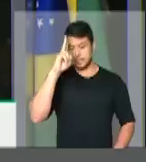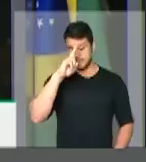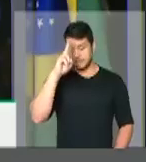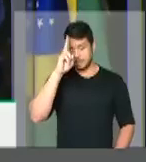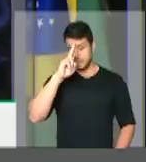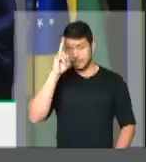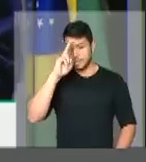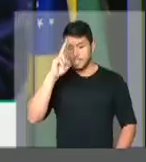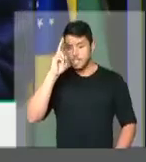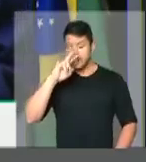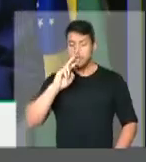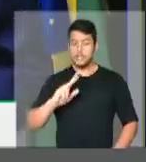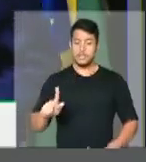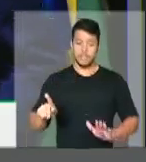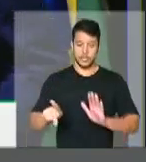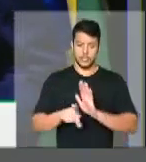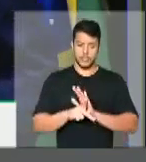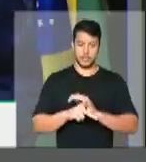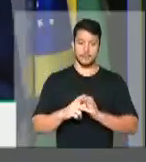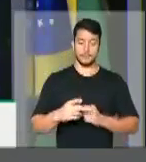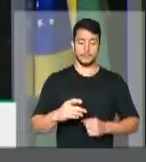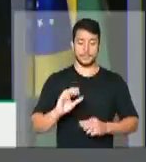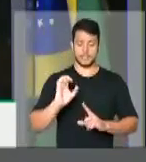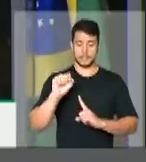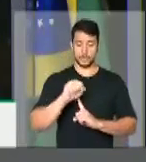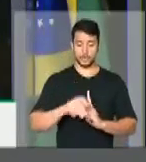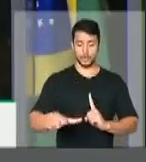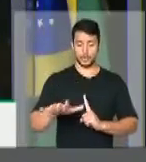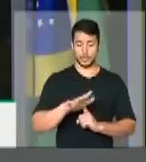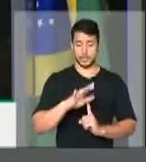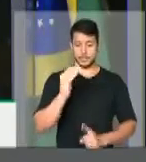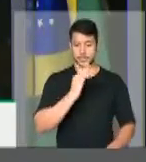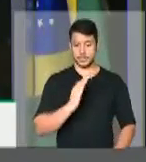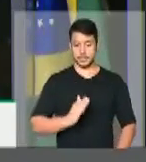do patrimonialismo da sociedade brasileira.